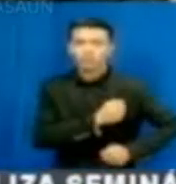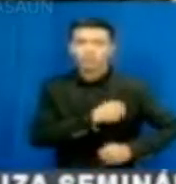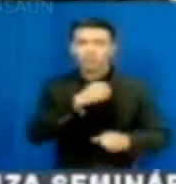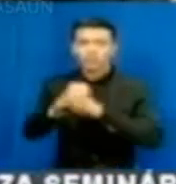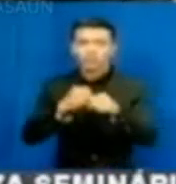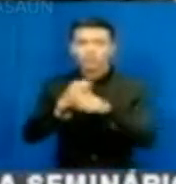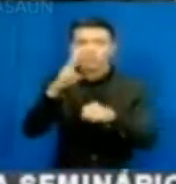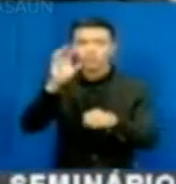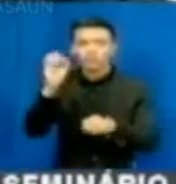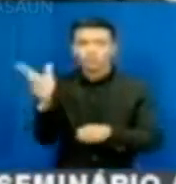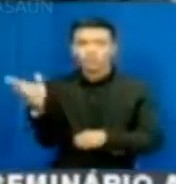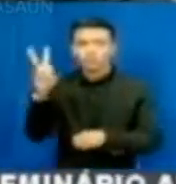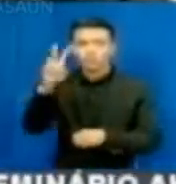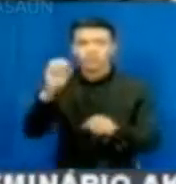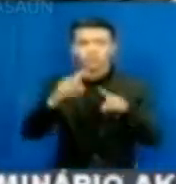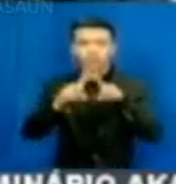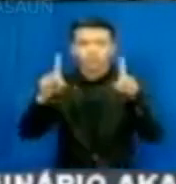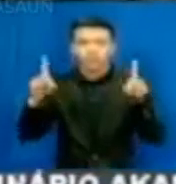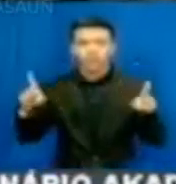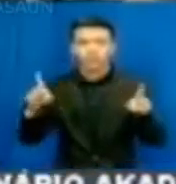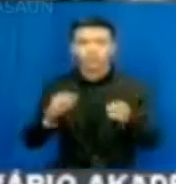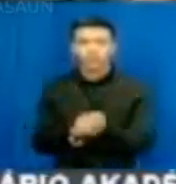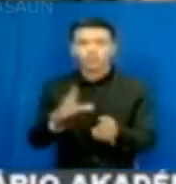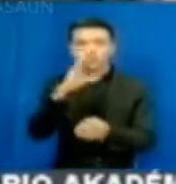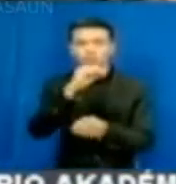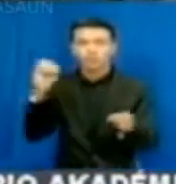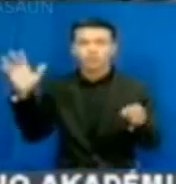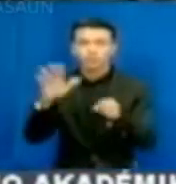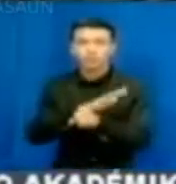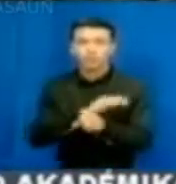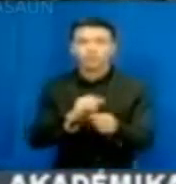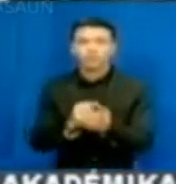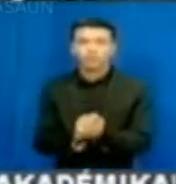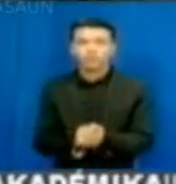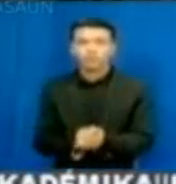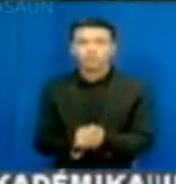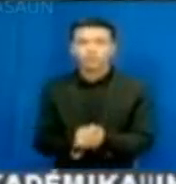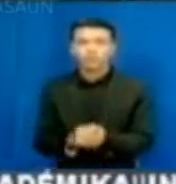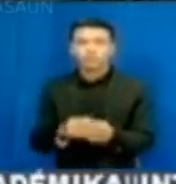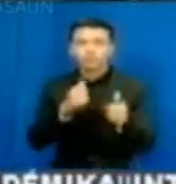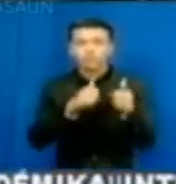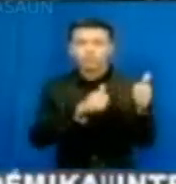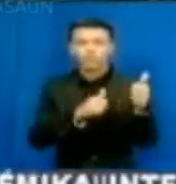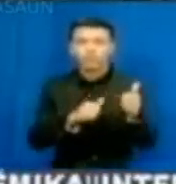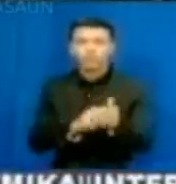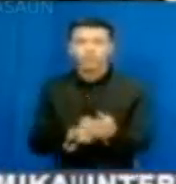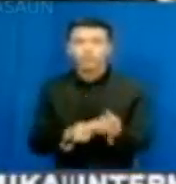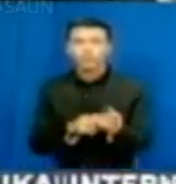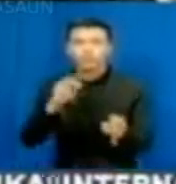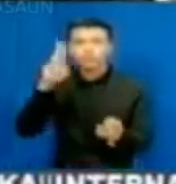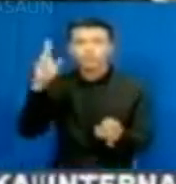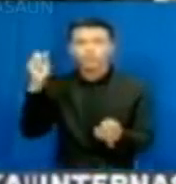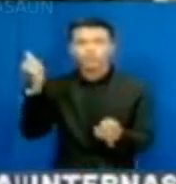tinen rihun rua ronulul res în rua la ihă transparanția nona conho irregularidade. Tuir factus no evidência balung nebe Musa